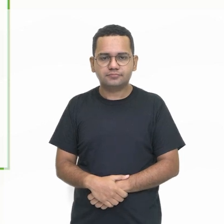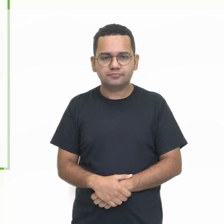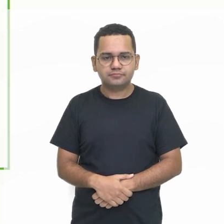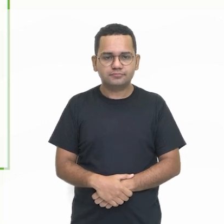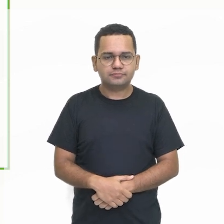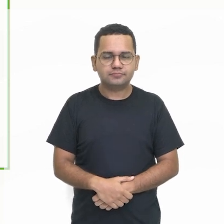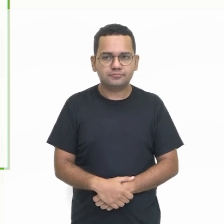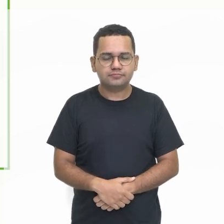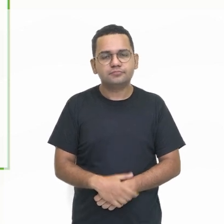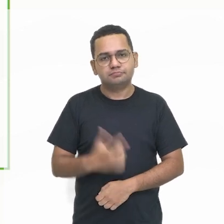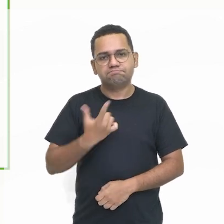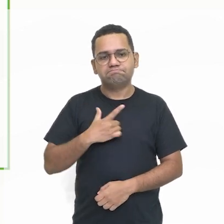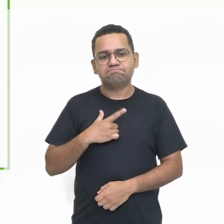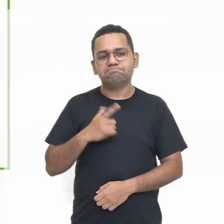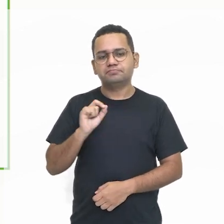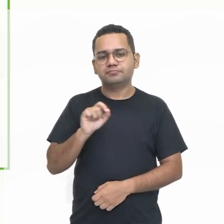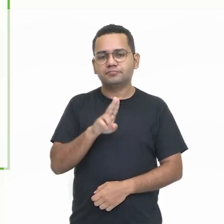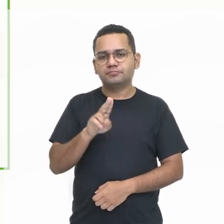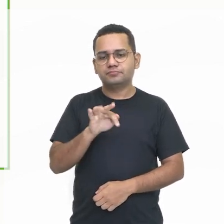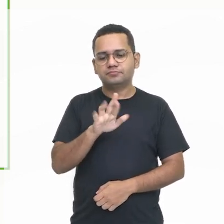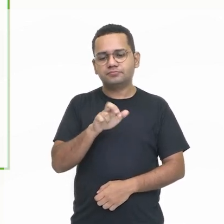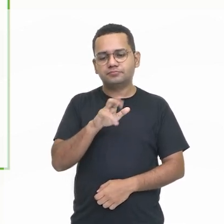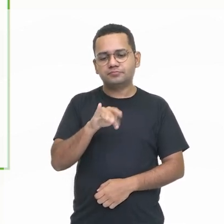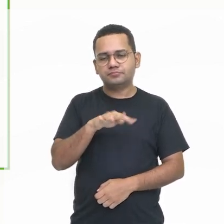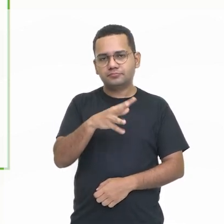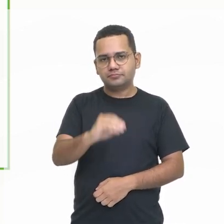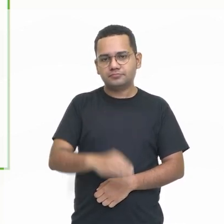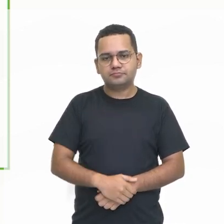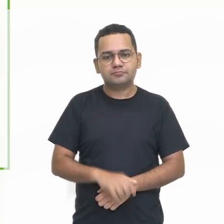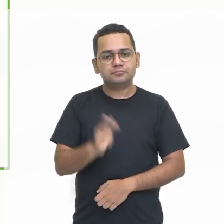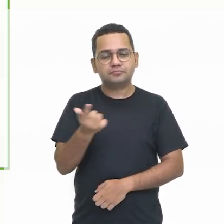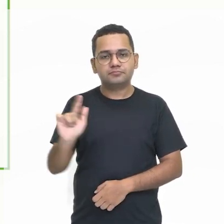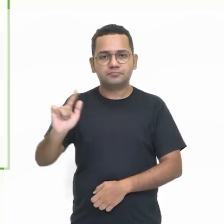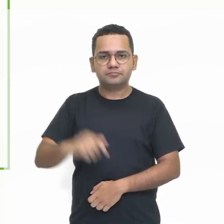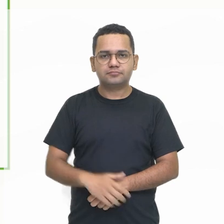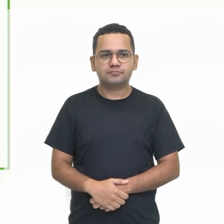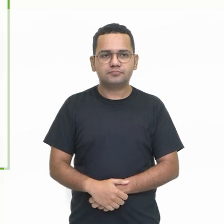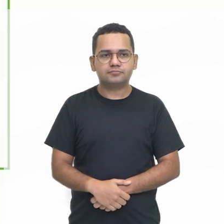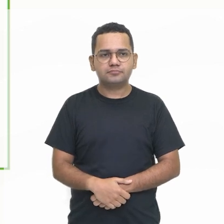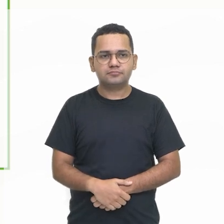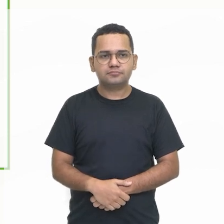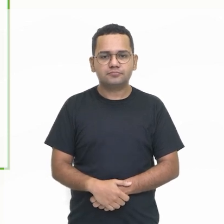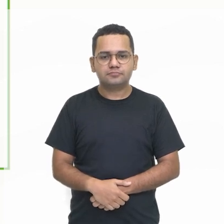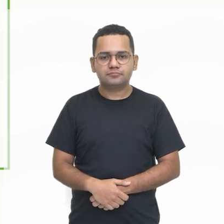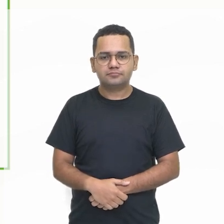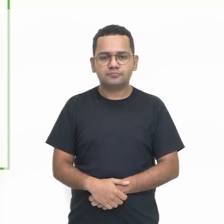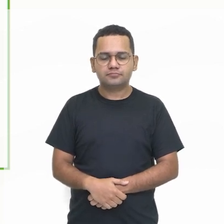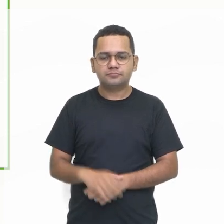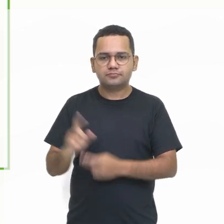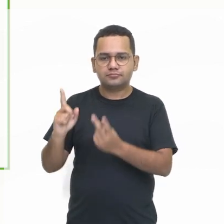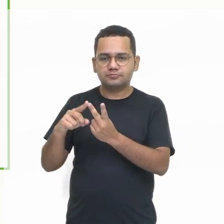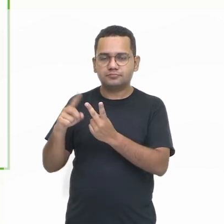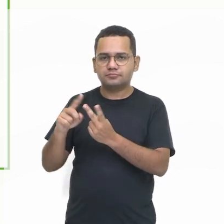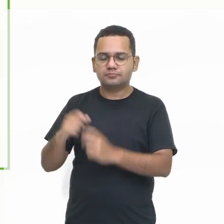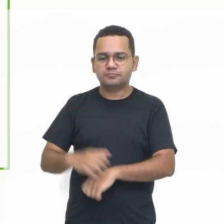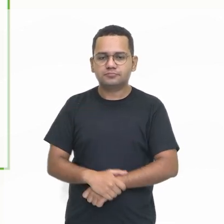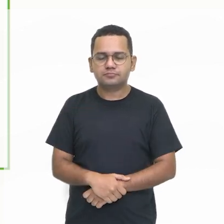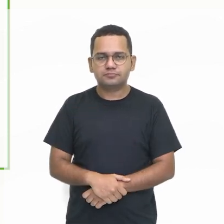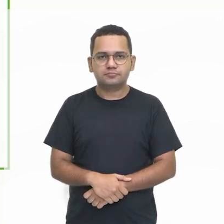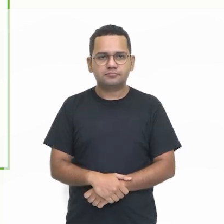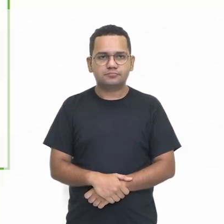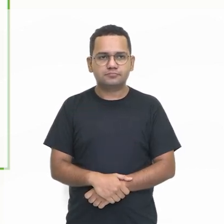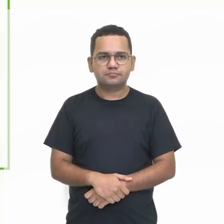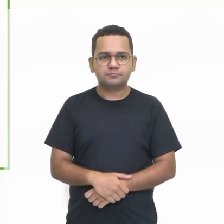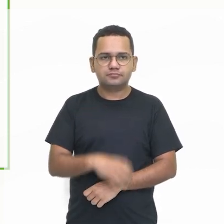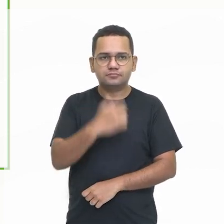que surgiram, eles realizavam a fermentação. E na hipótese autotrófica, os primeiros seres que